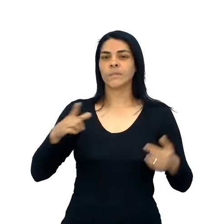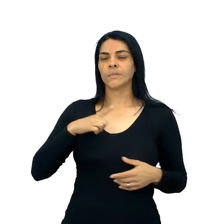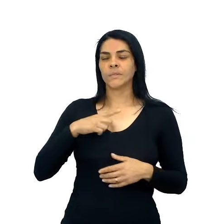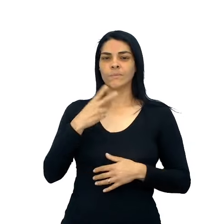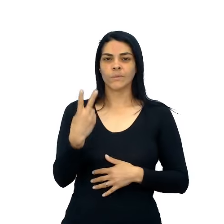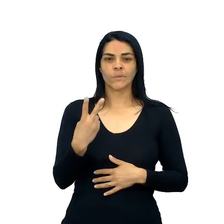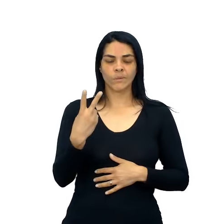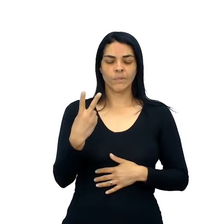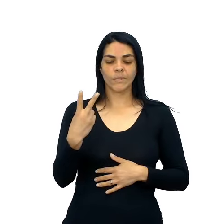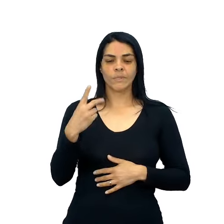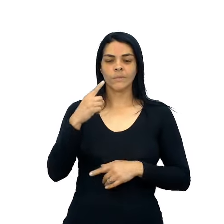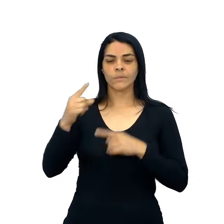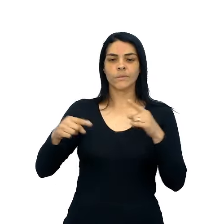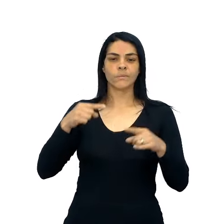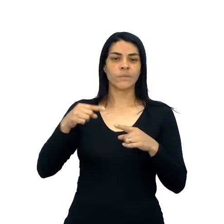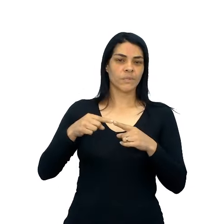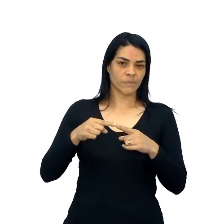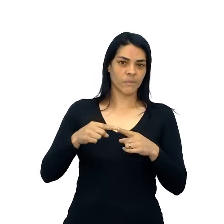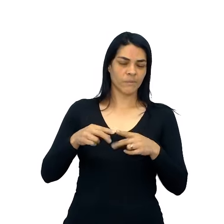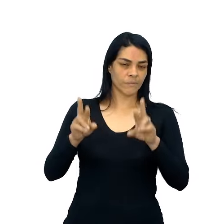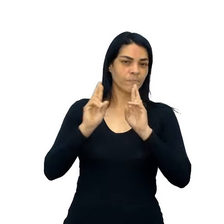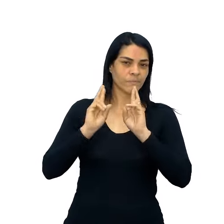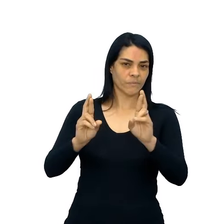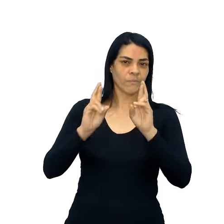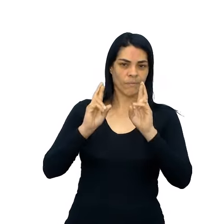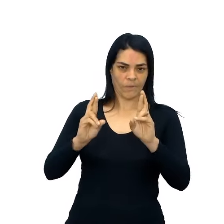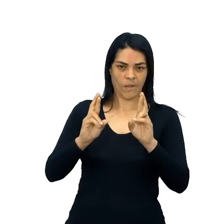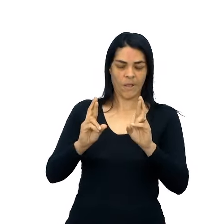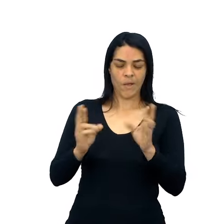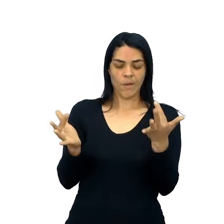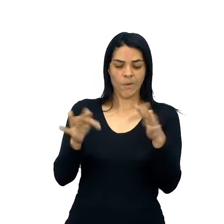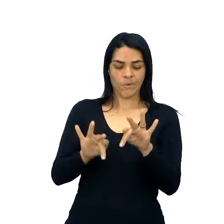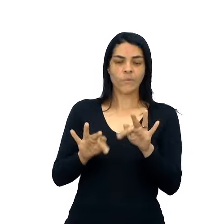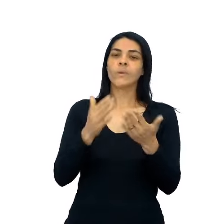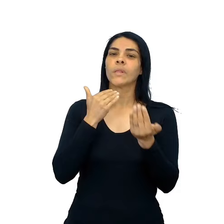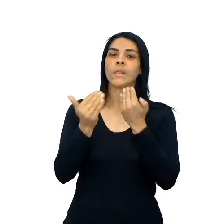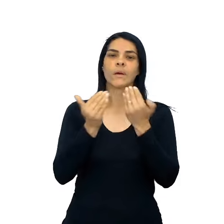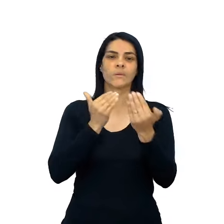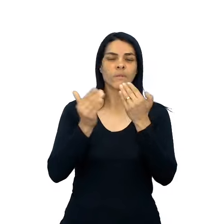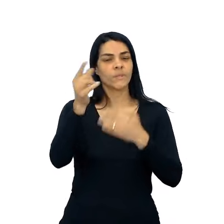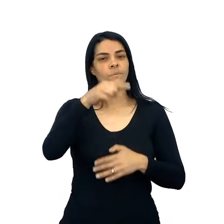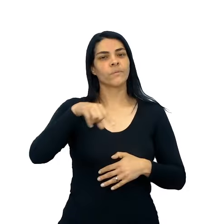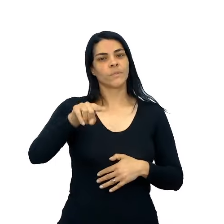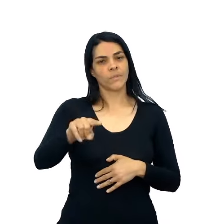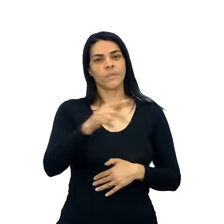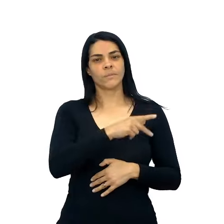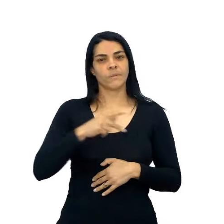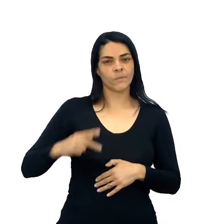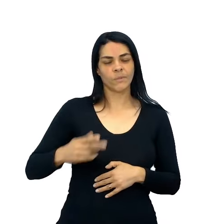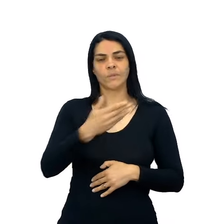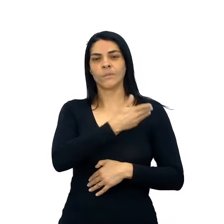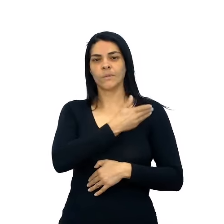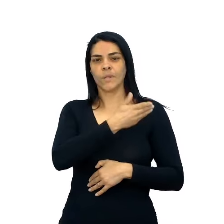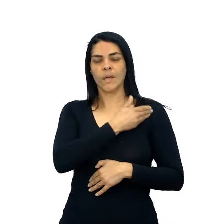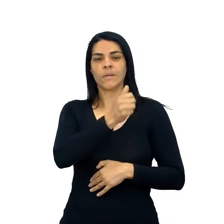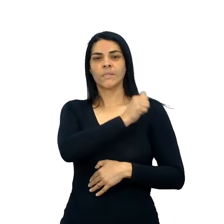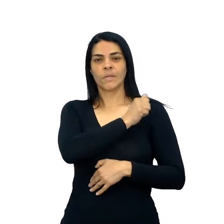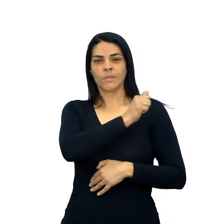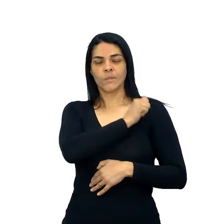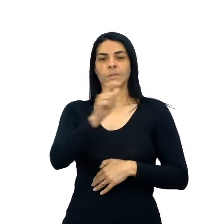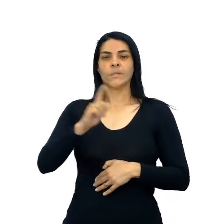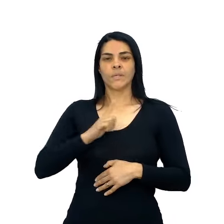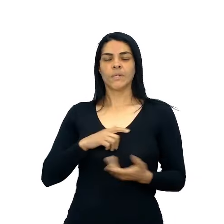dois objetivos. Nós esperamos que ao final dessa conversa, vocês, colegas professores, tenham a capacidade